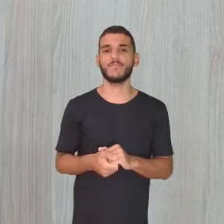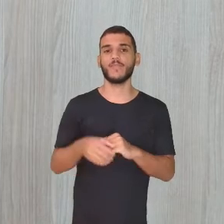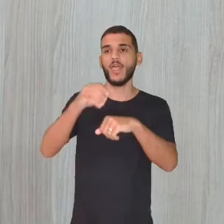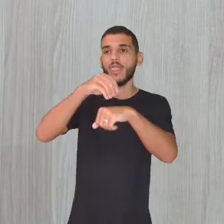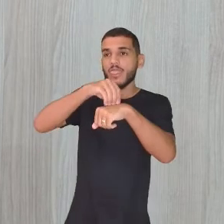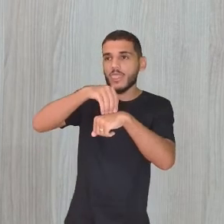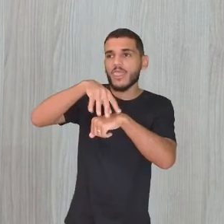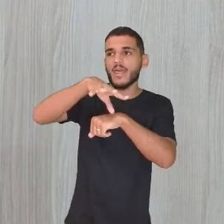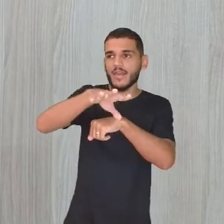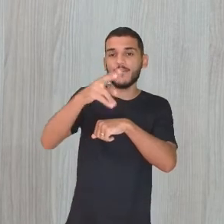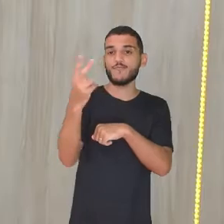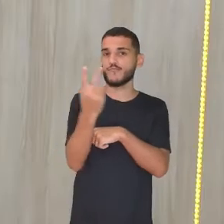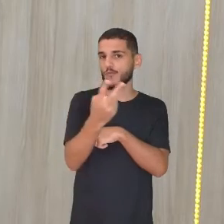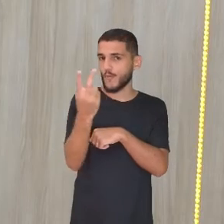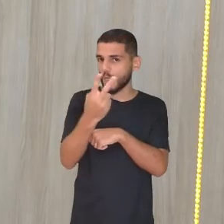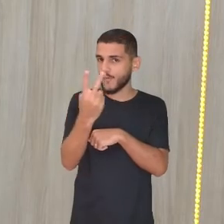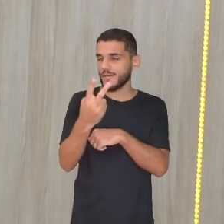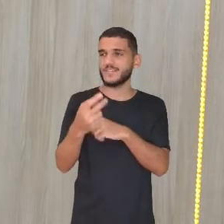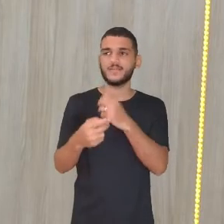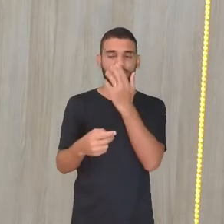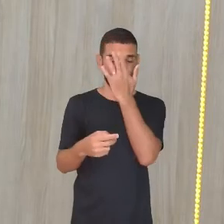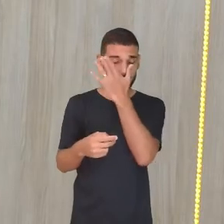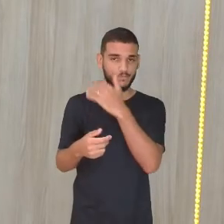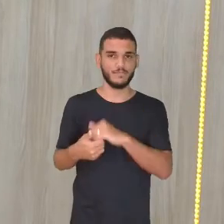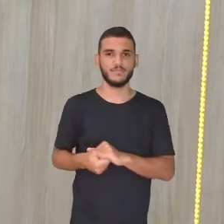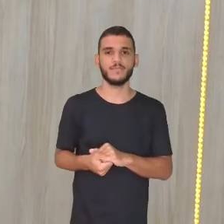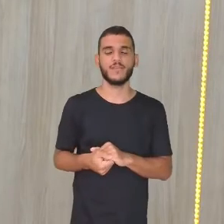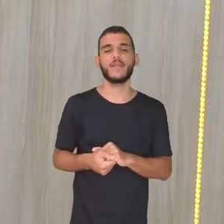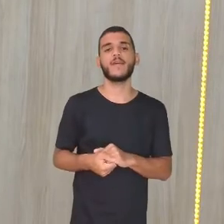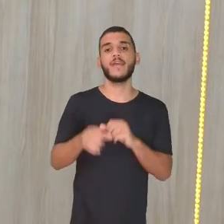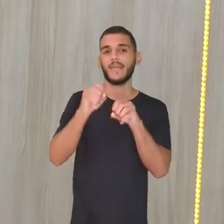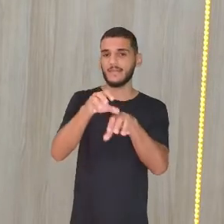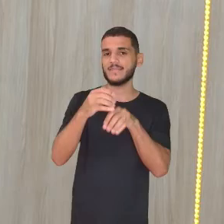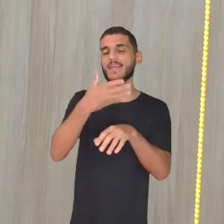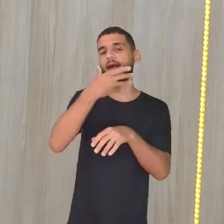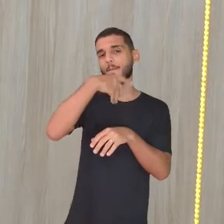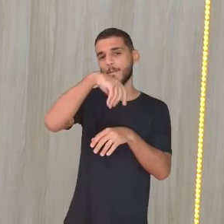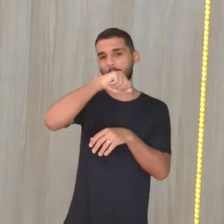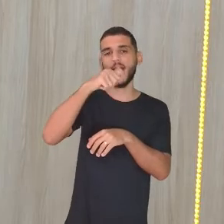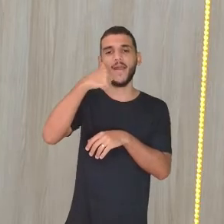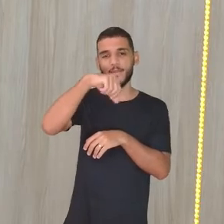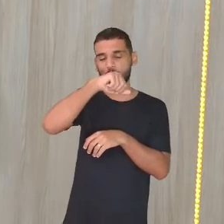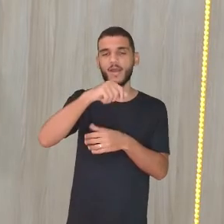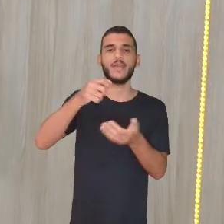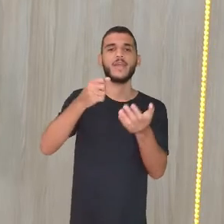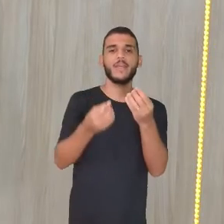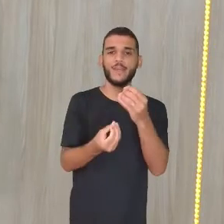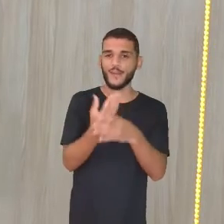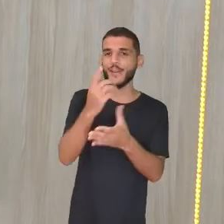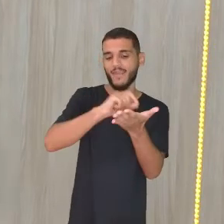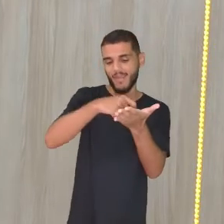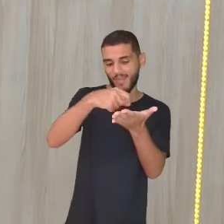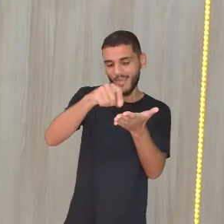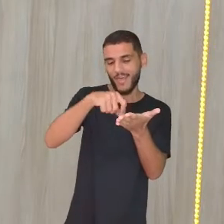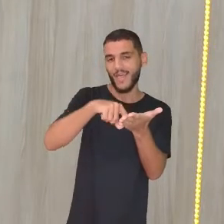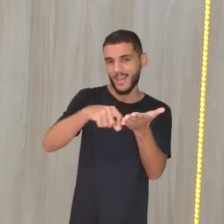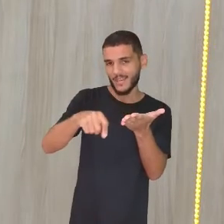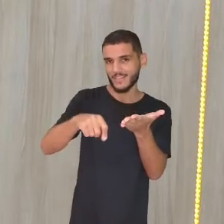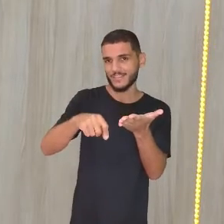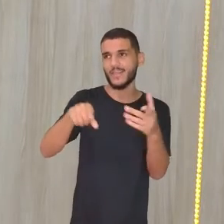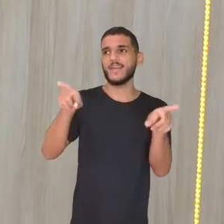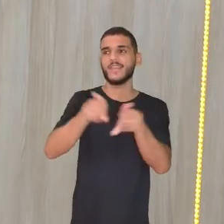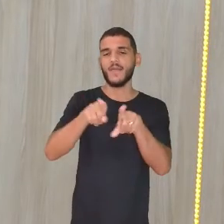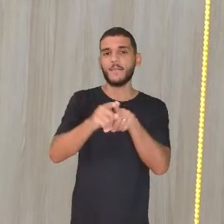Dica, galera, 2 dicas aí, viu? Passe para papai e para mamãe. Faça a lista e